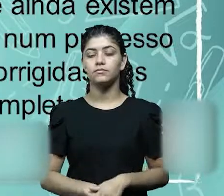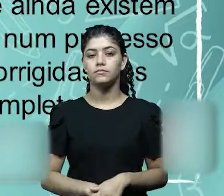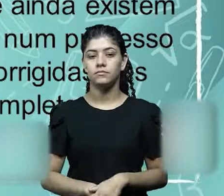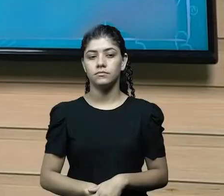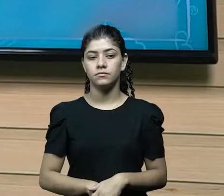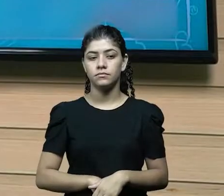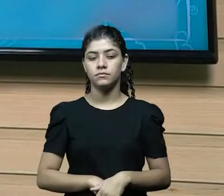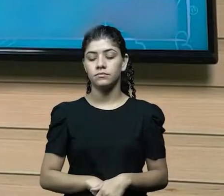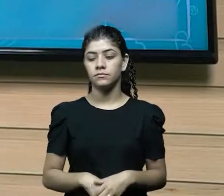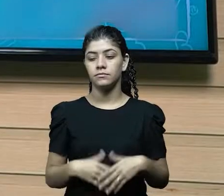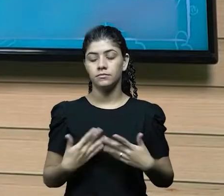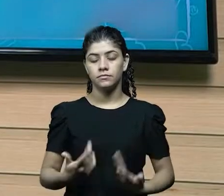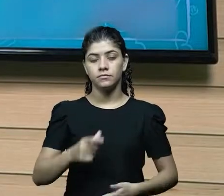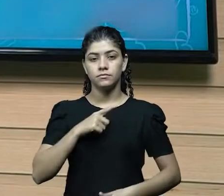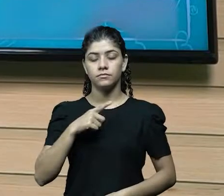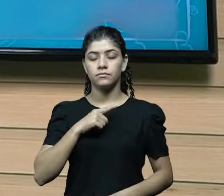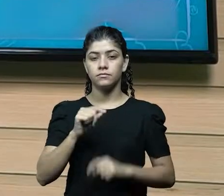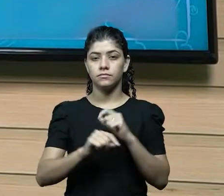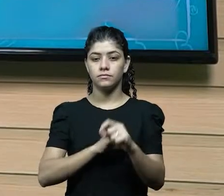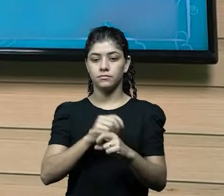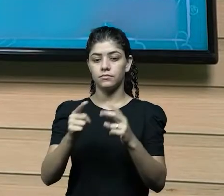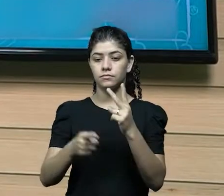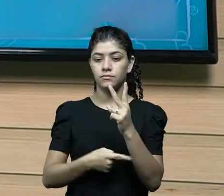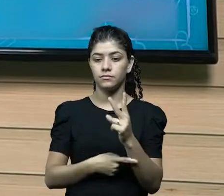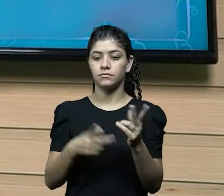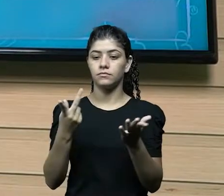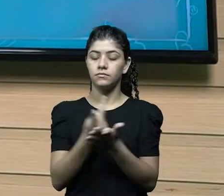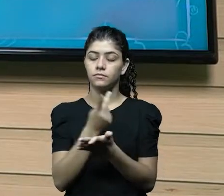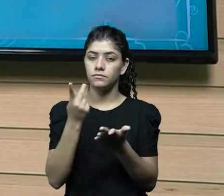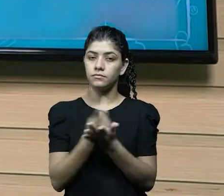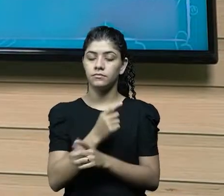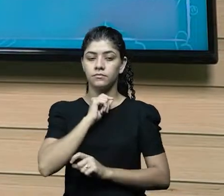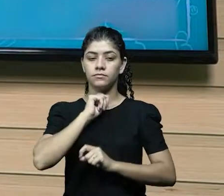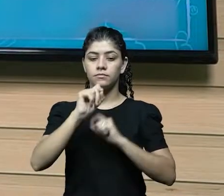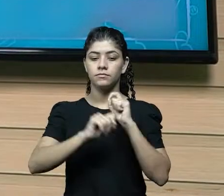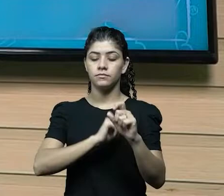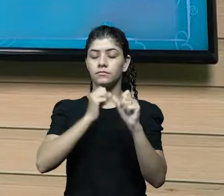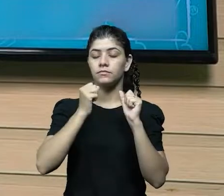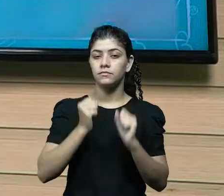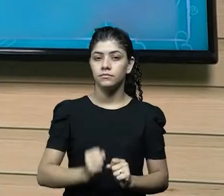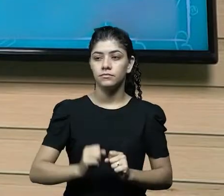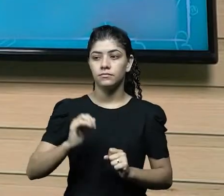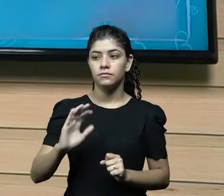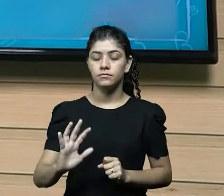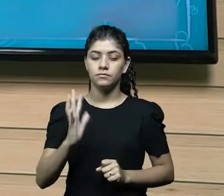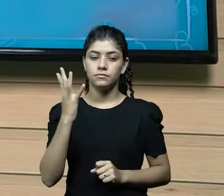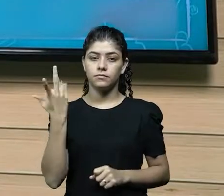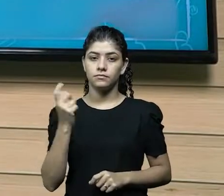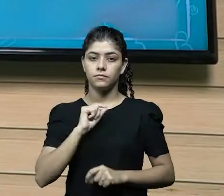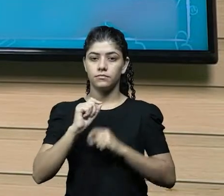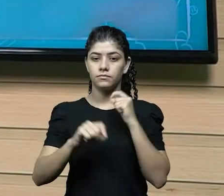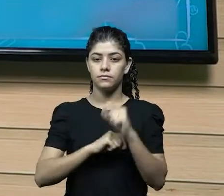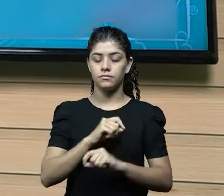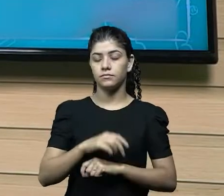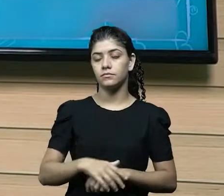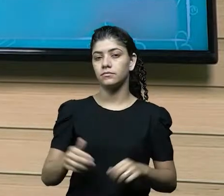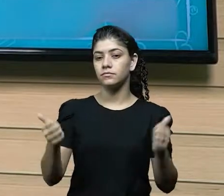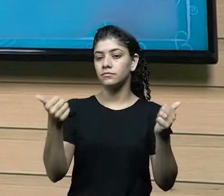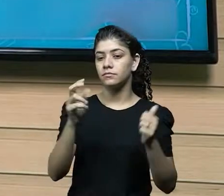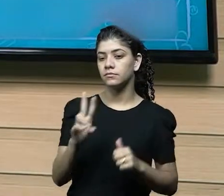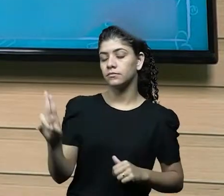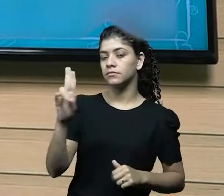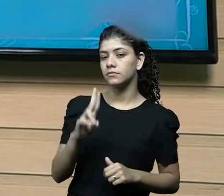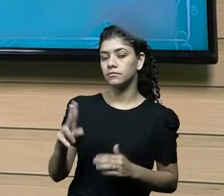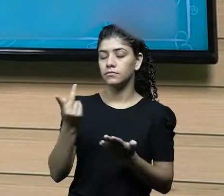completo. Então, nós temos aqui esses dois erros que eles podem ocorrer pelo